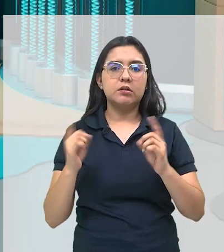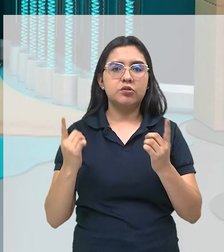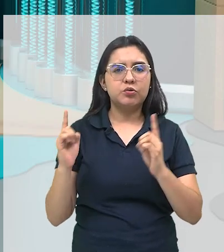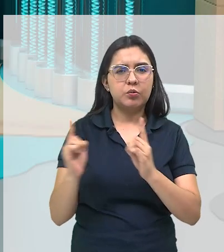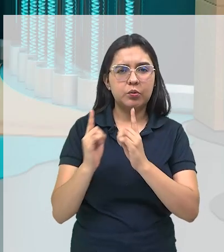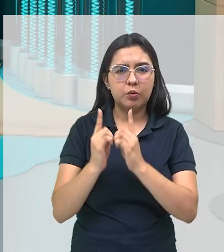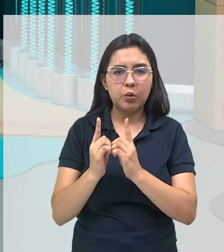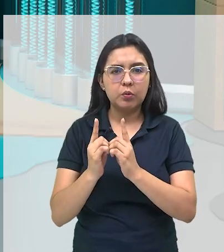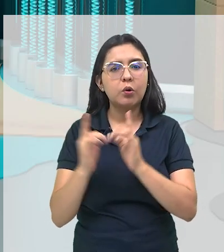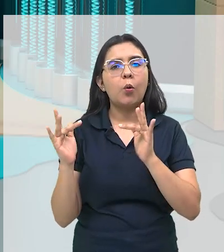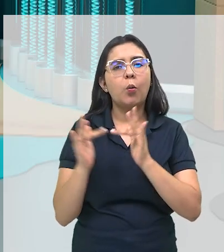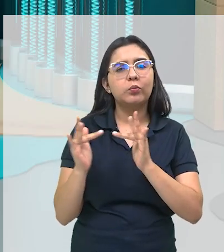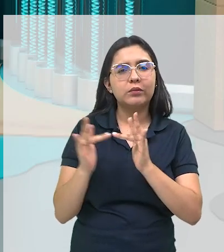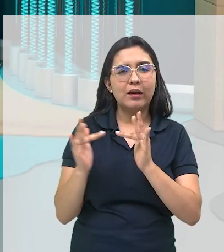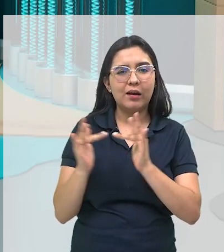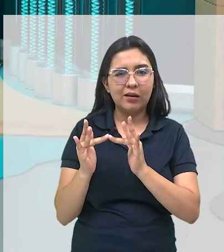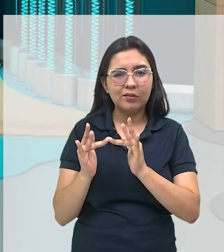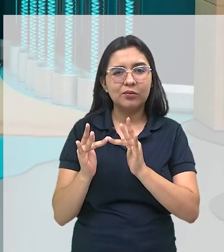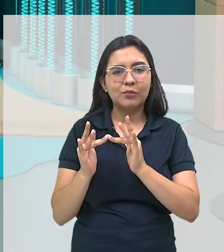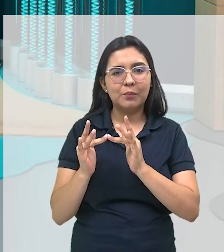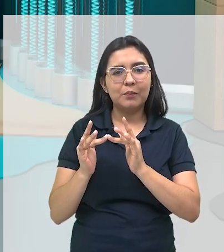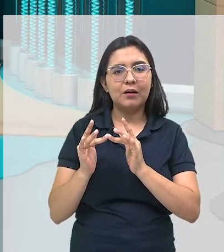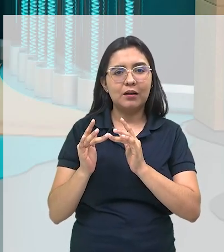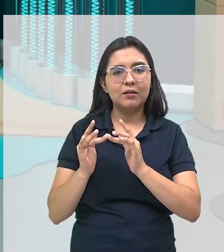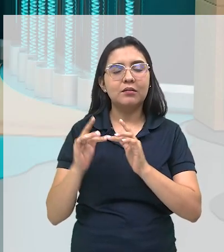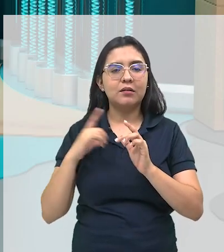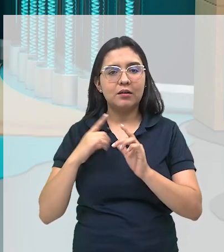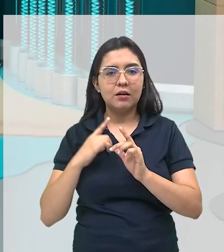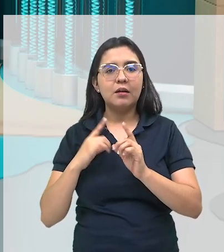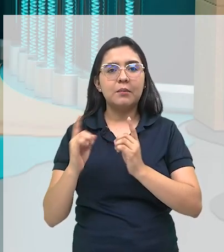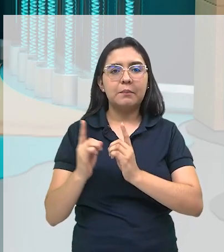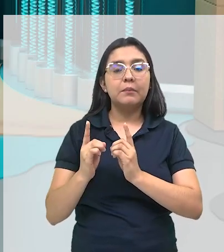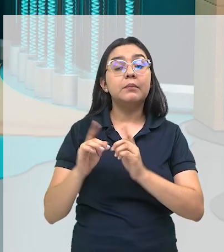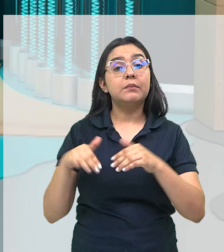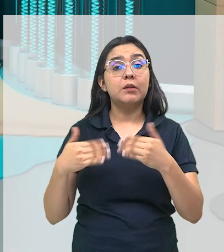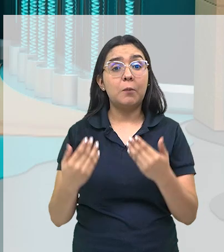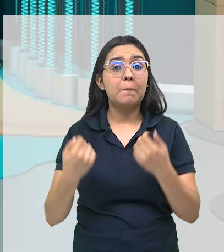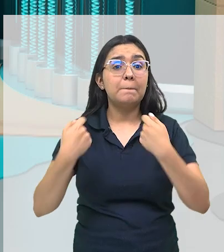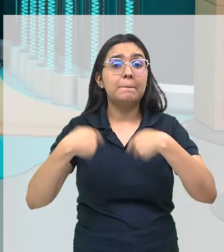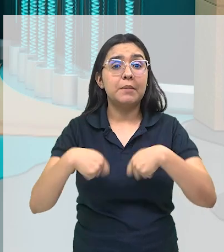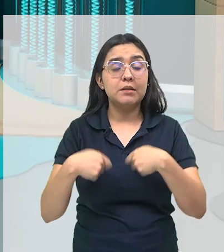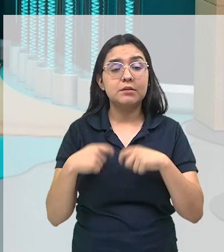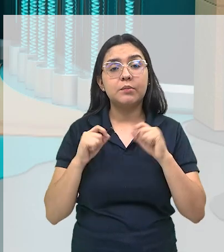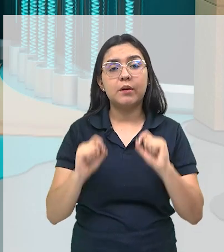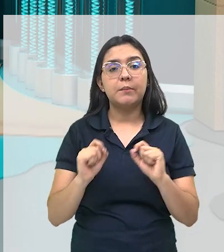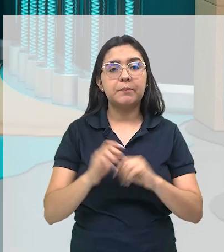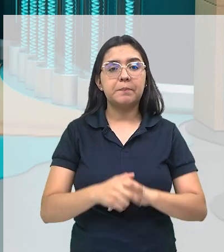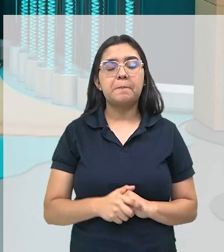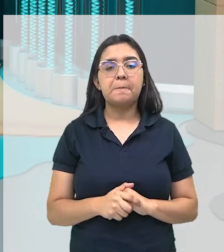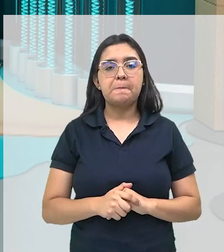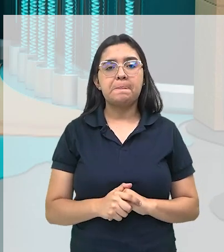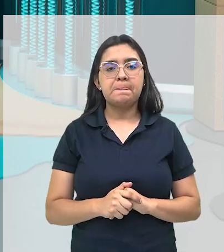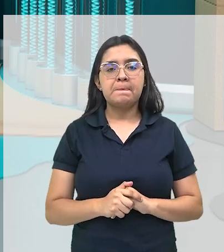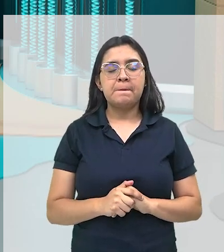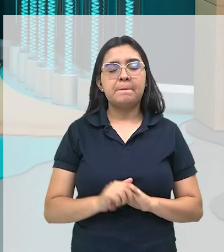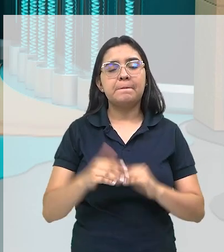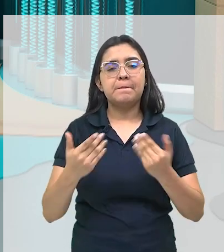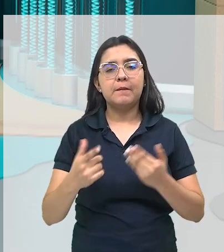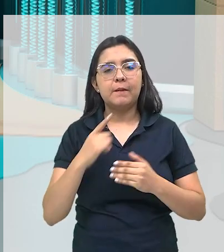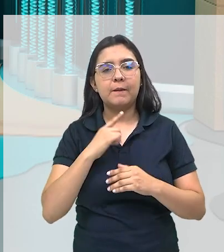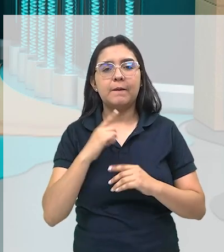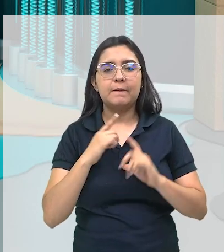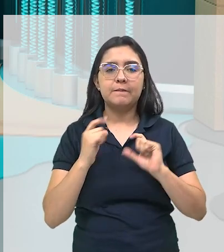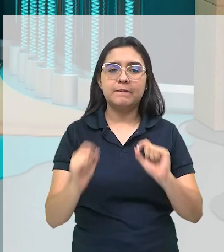de tocar em outra pessoa para dançar, isso daí é necessário ter todo um processo